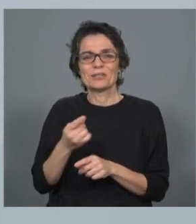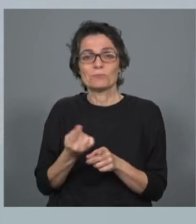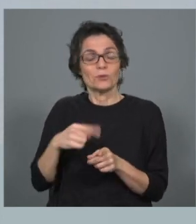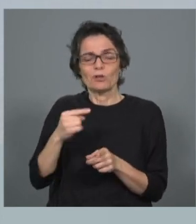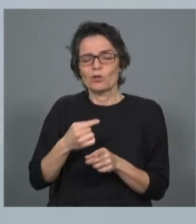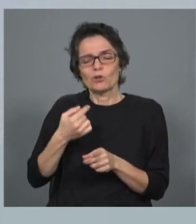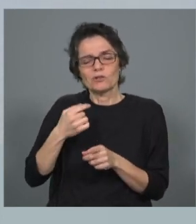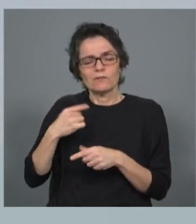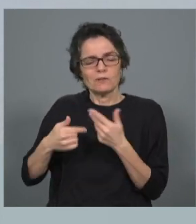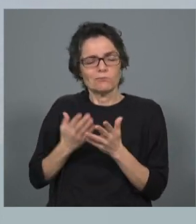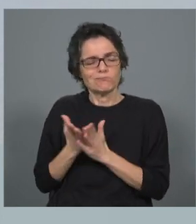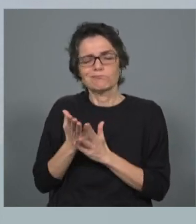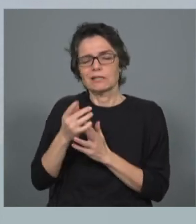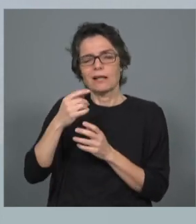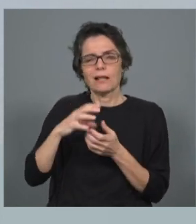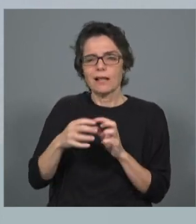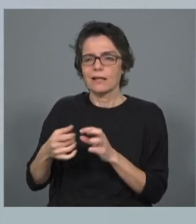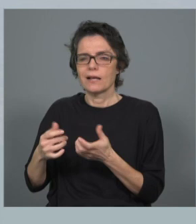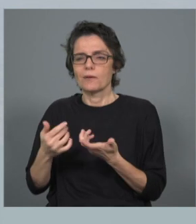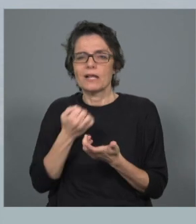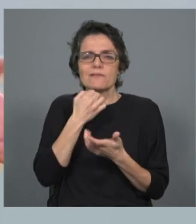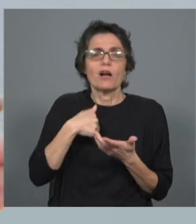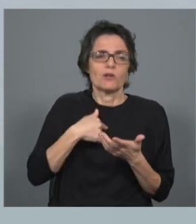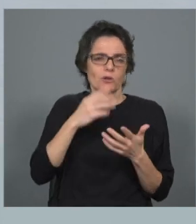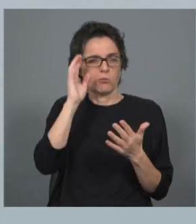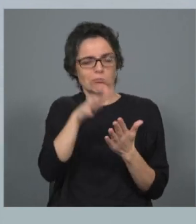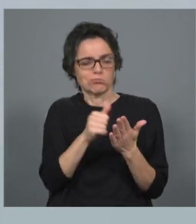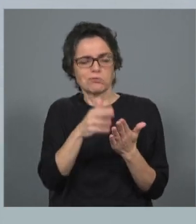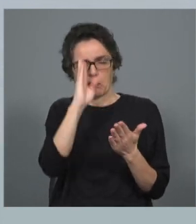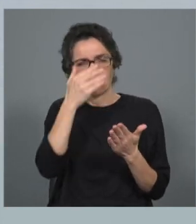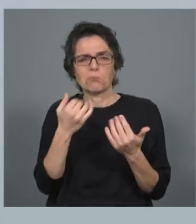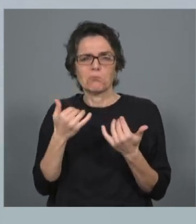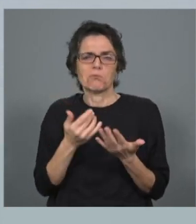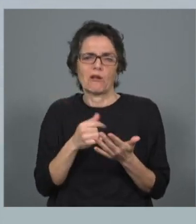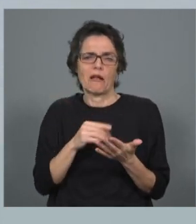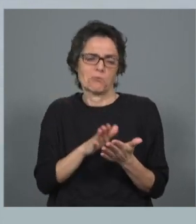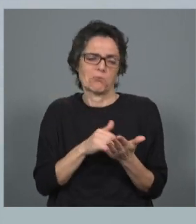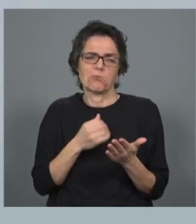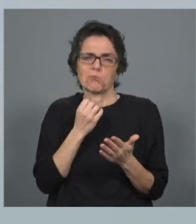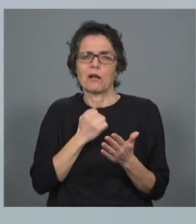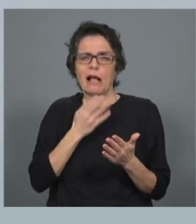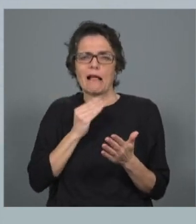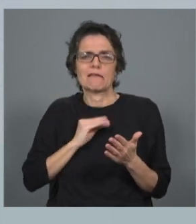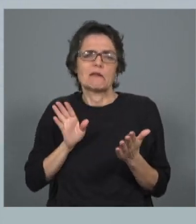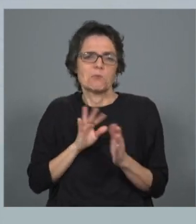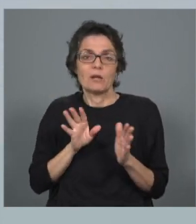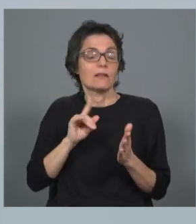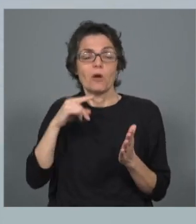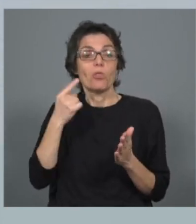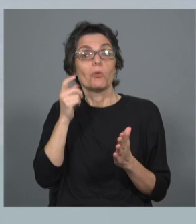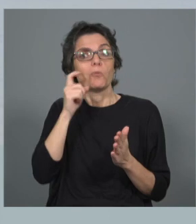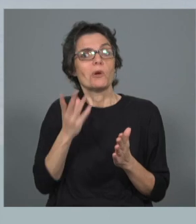continuar essa lógica, de não ficarmos contentes com o que já sabemos de Deus e inspirados na experiência do povo de Israel e da igreja